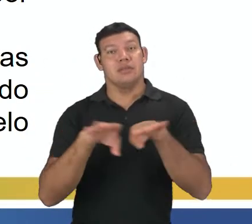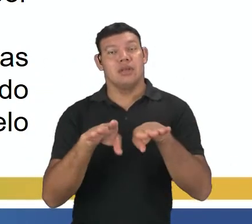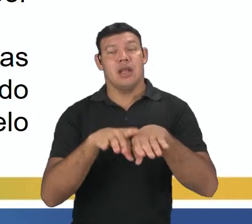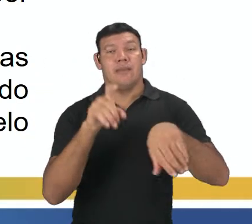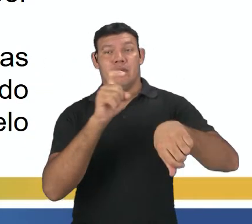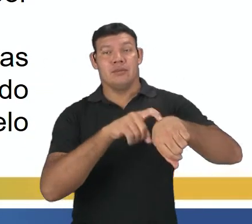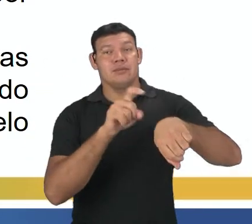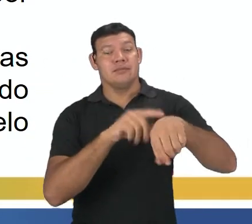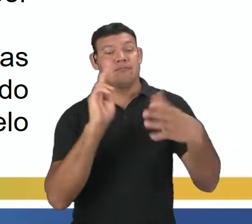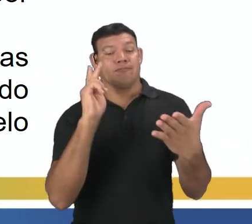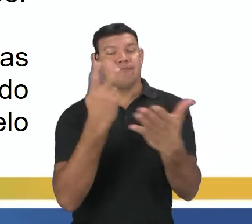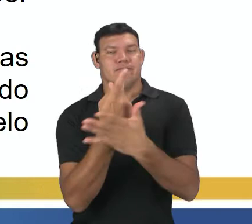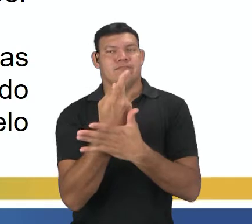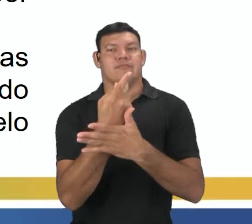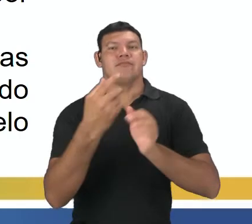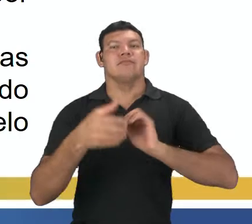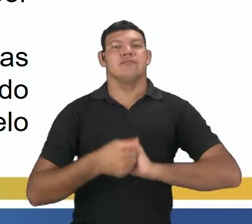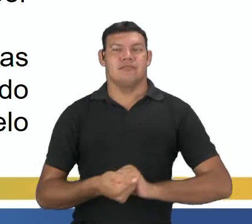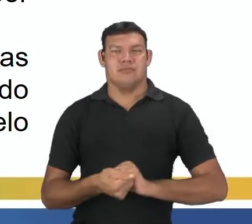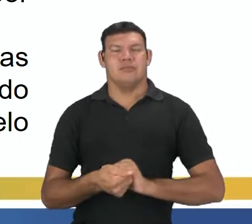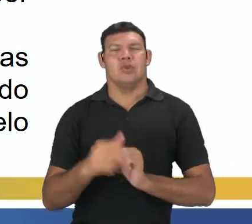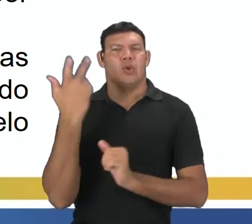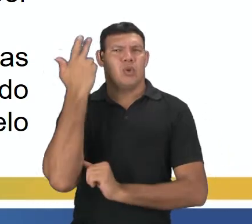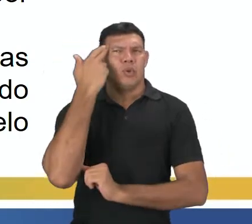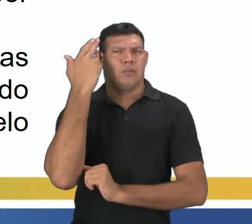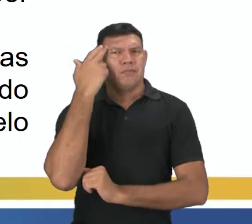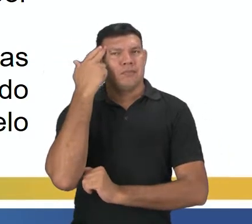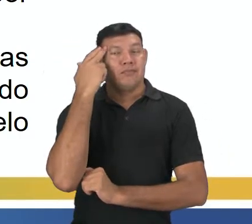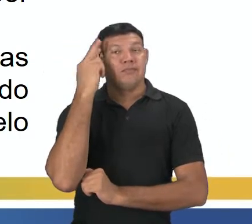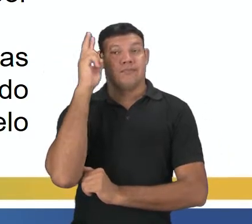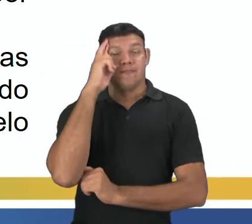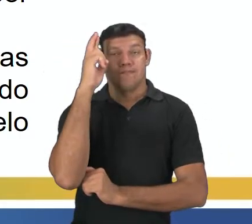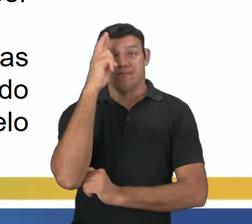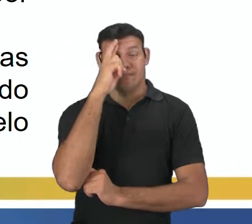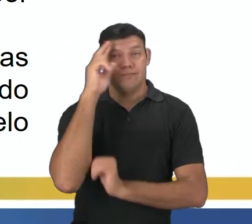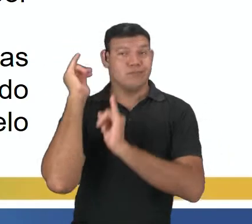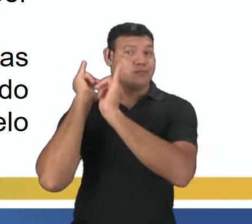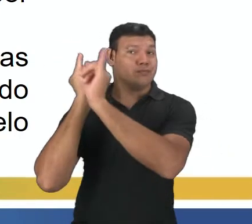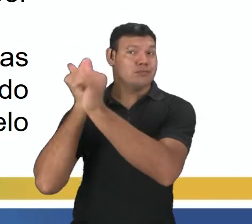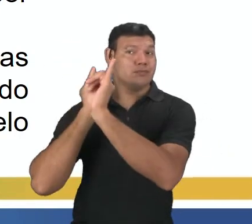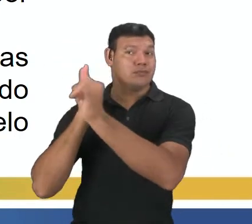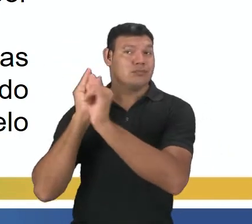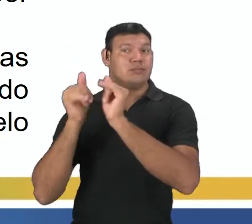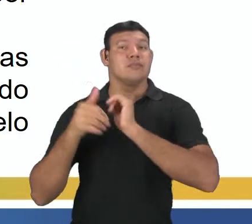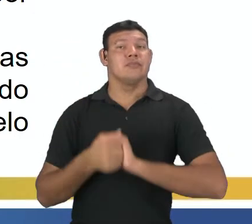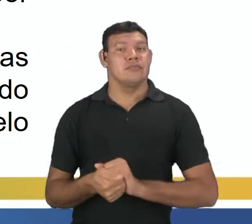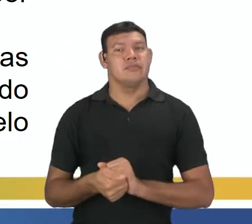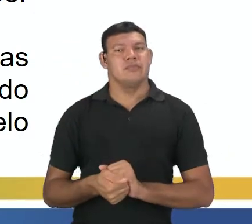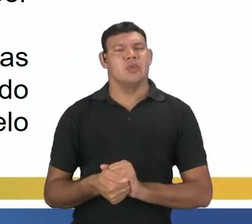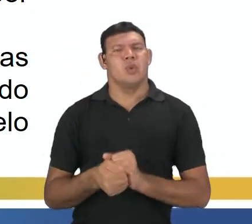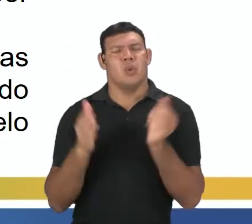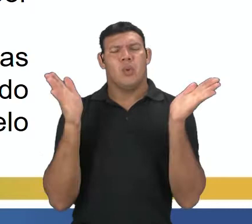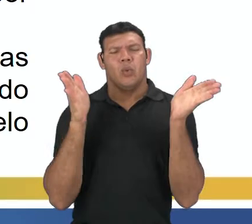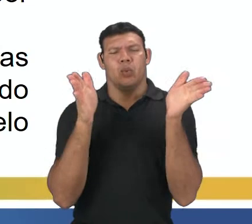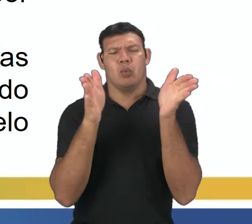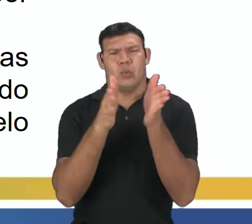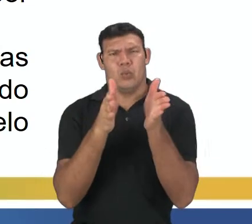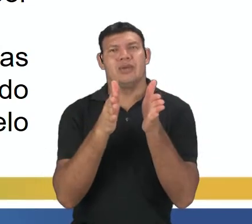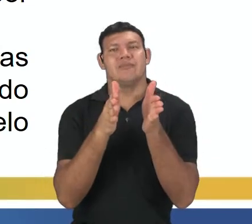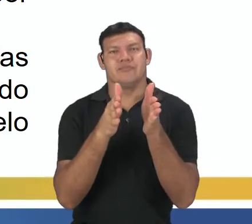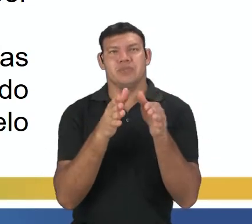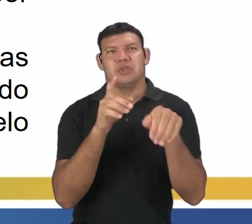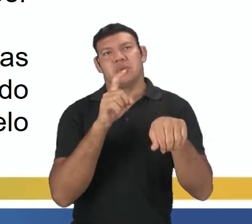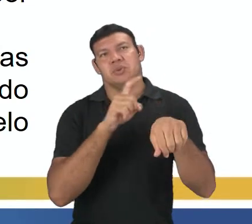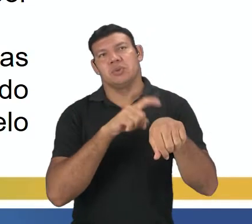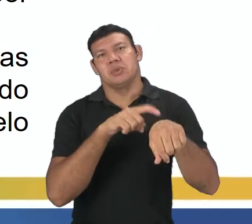a narrativa ocorre. É mais comum que as histórias dos contos aconteçam em pouco tempo, podendo ser